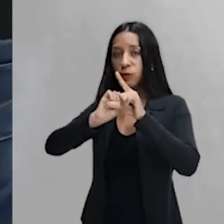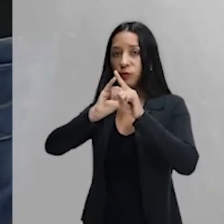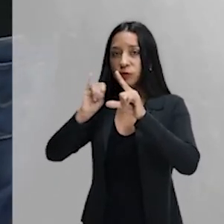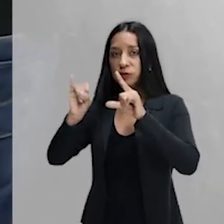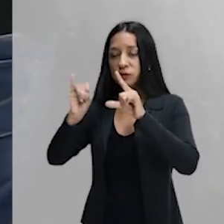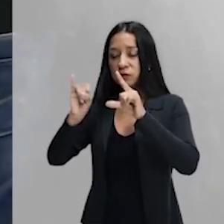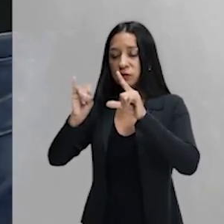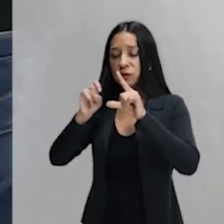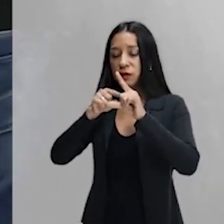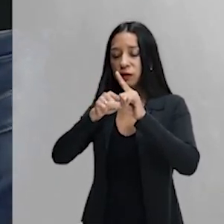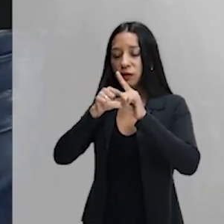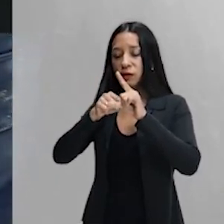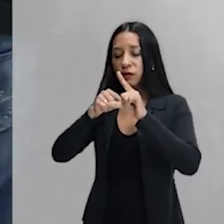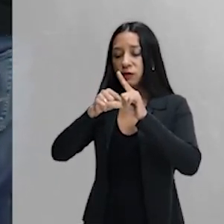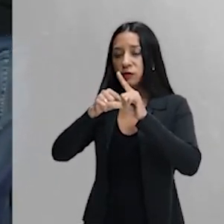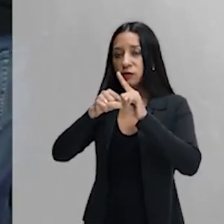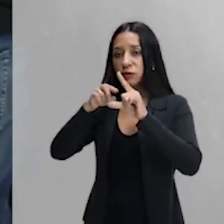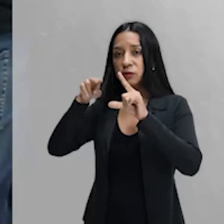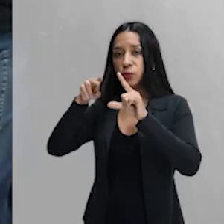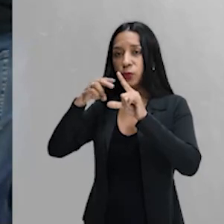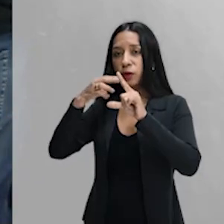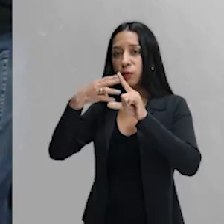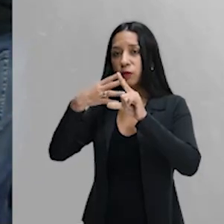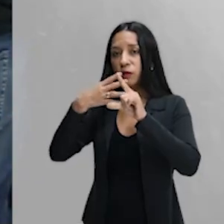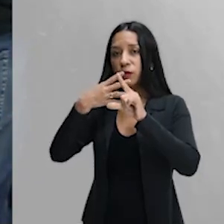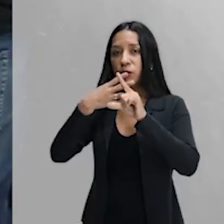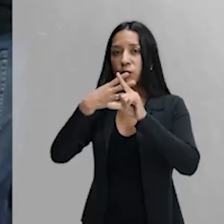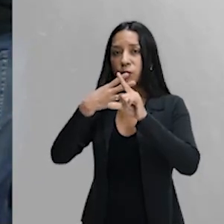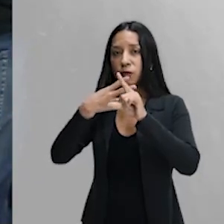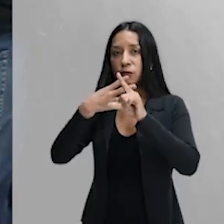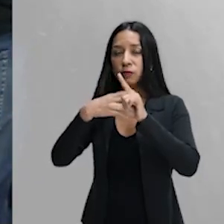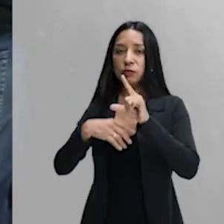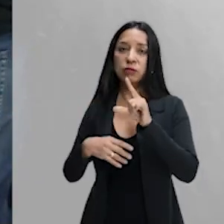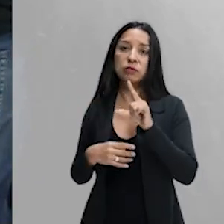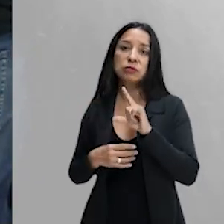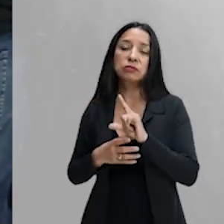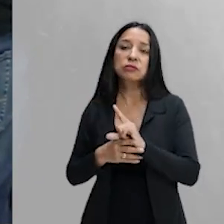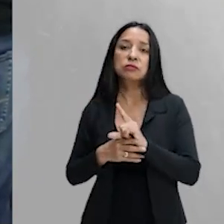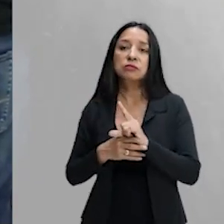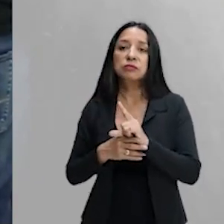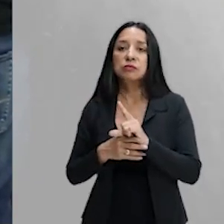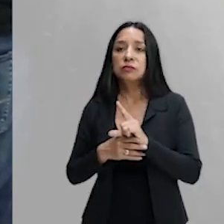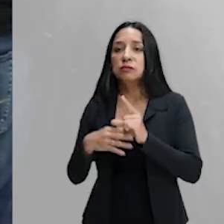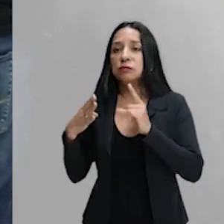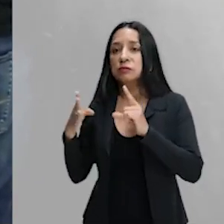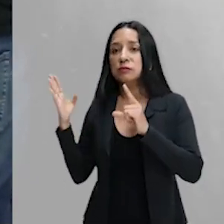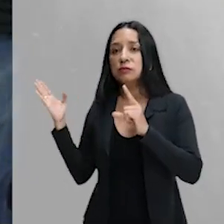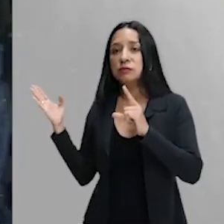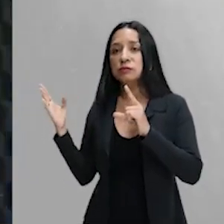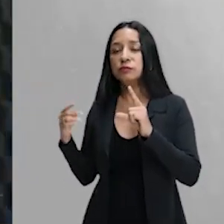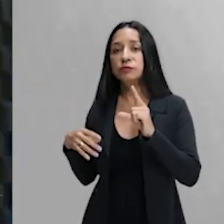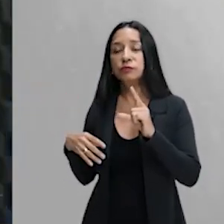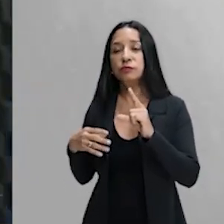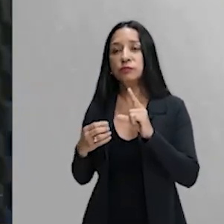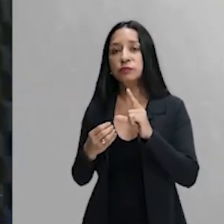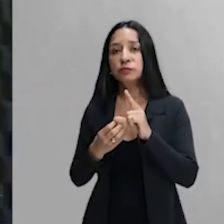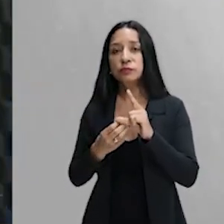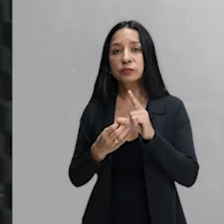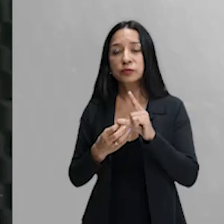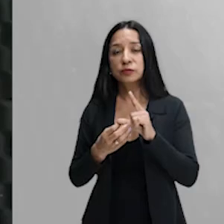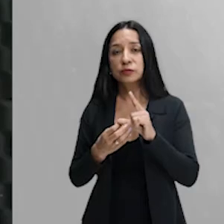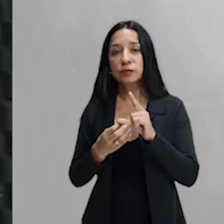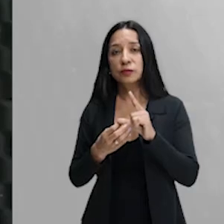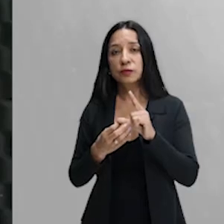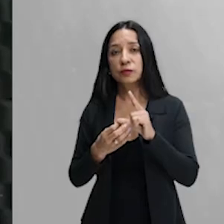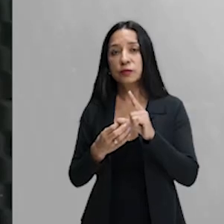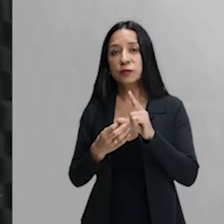vou chamar aqui, isso aqui é o vértice, vou chamar esse aqui de um ponto H, daqui de um ponto A. Ora, se daqui